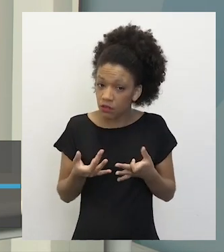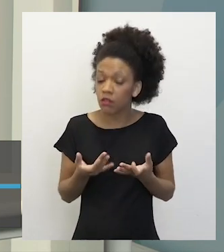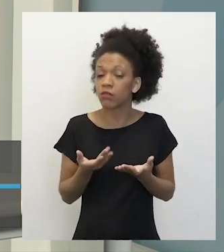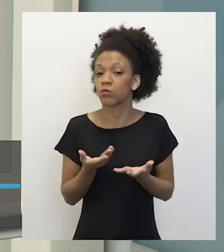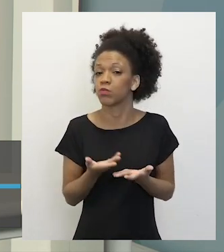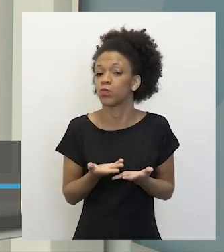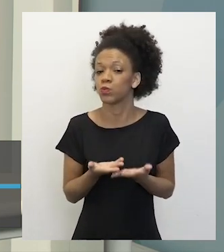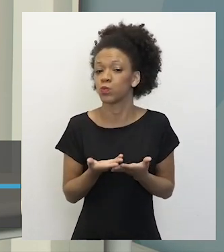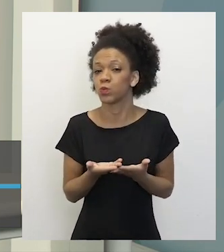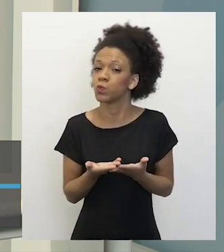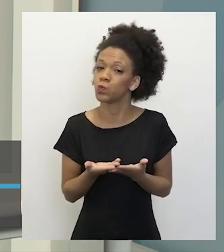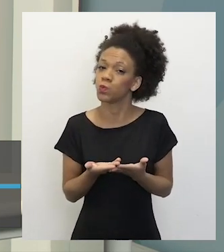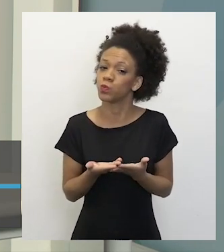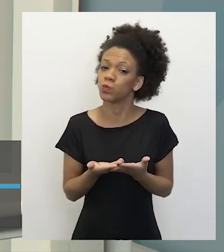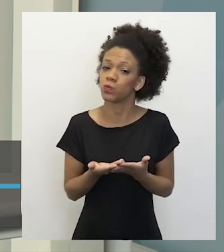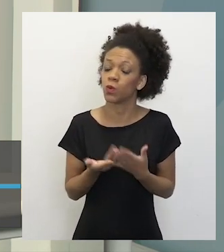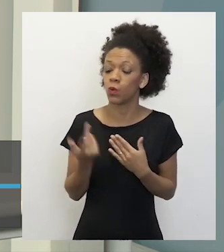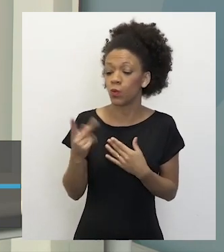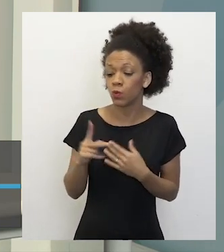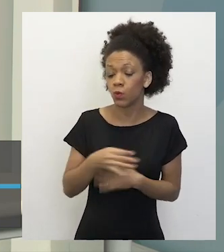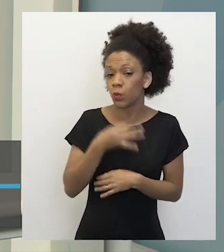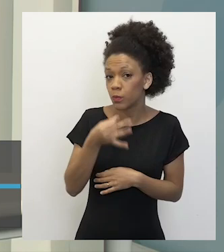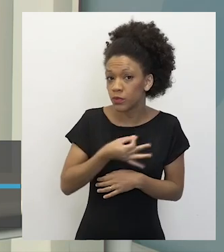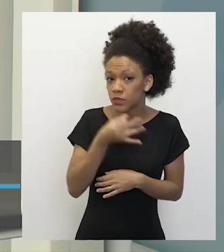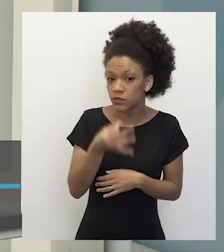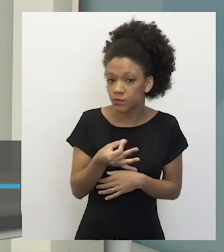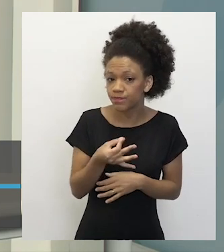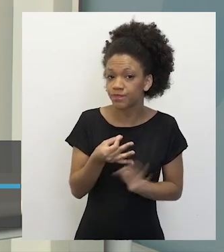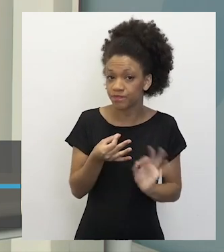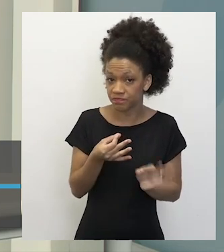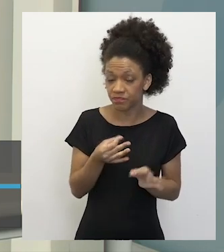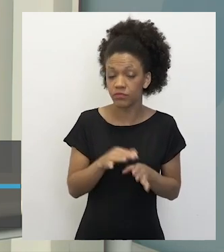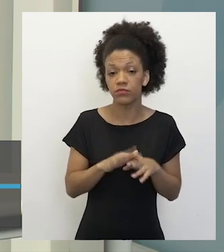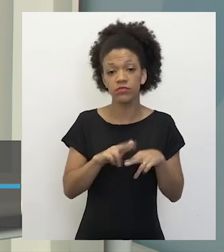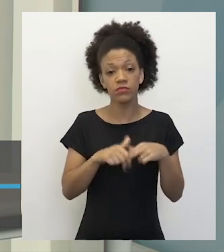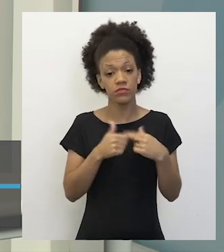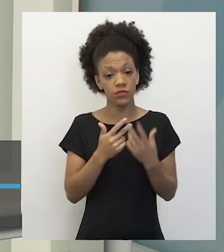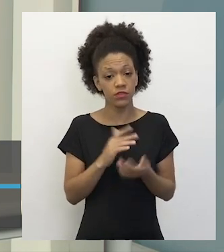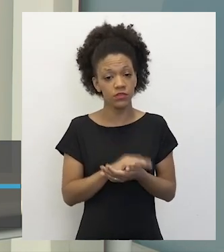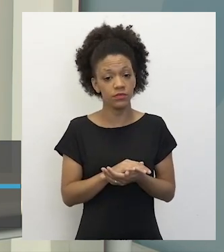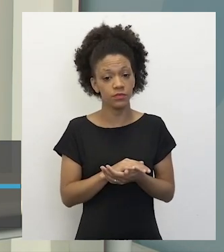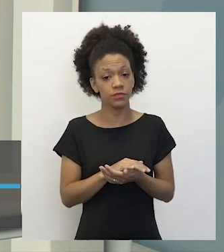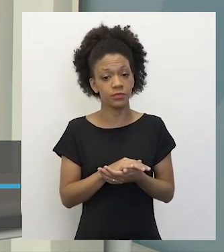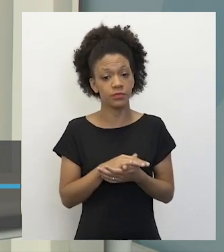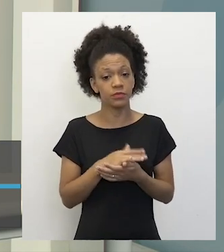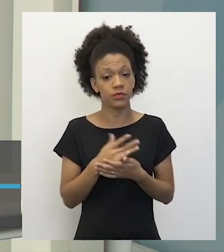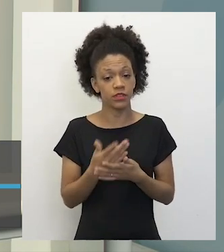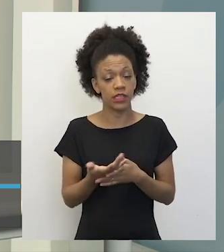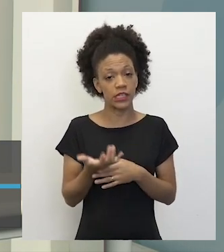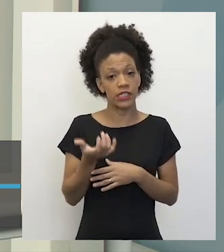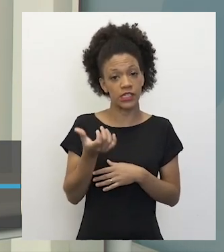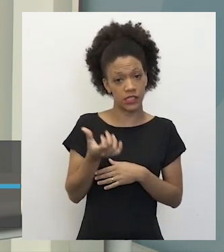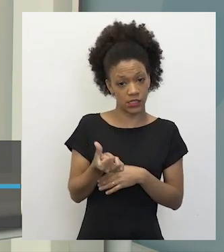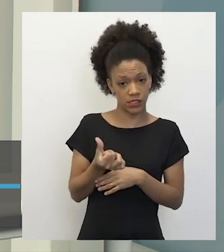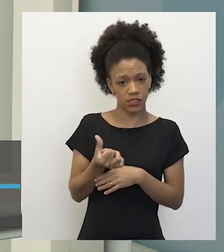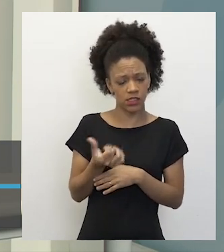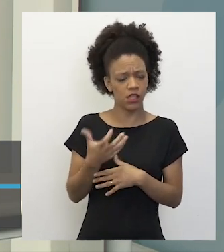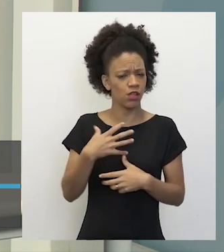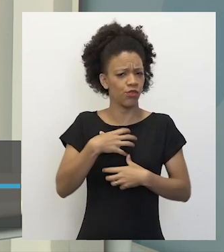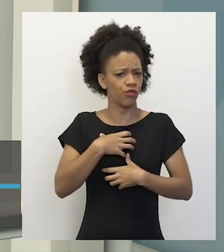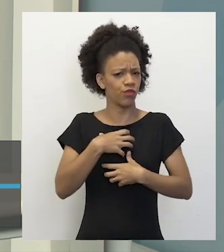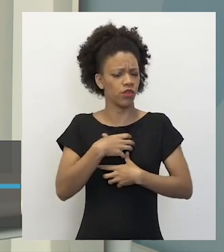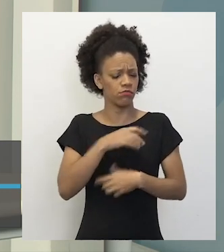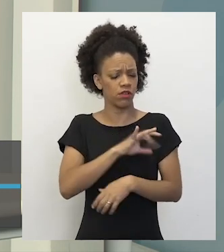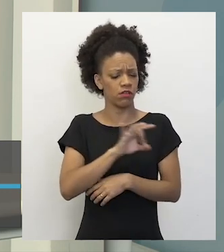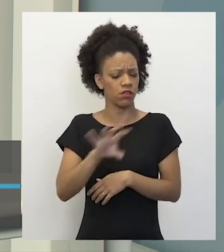conforme o seu ponto de vista. Né? Por isso que a questão 6 de que forma cada um